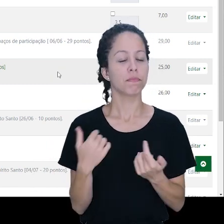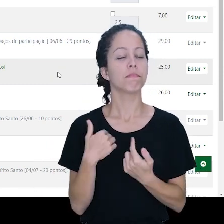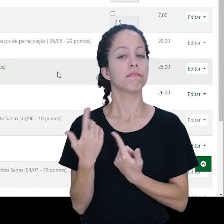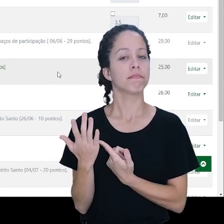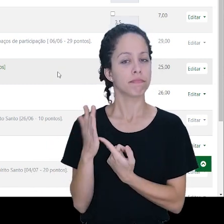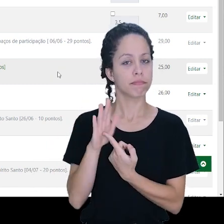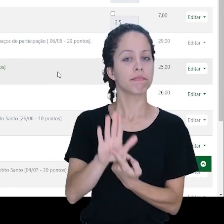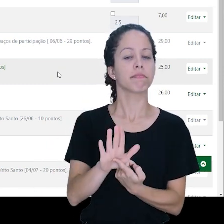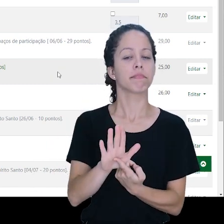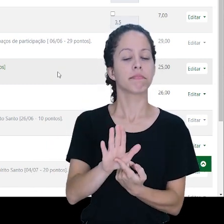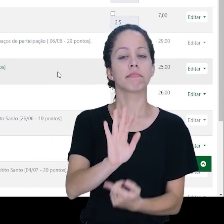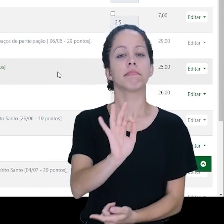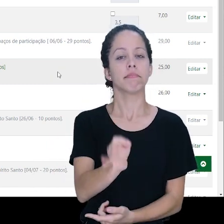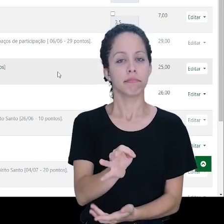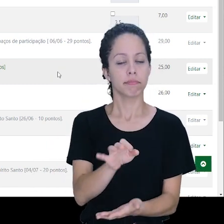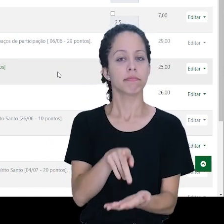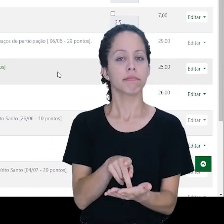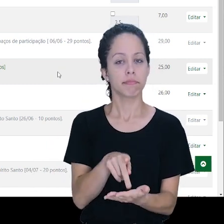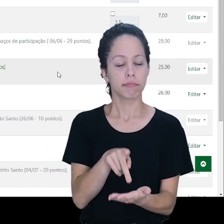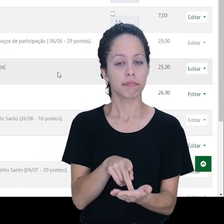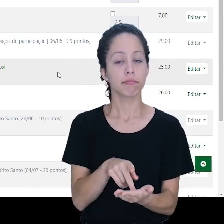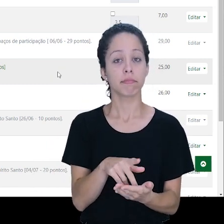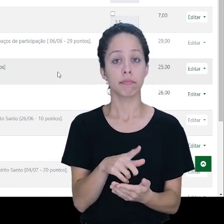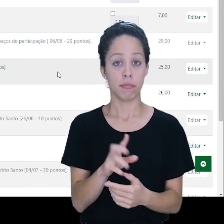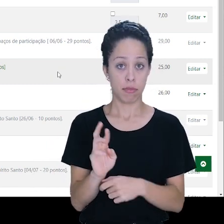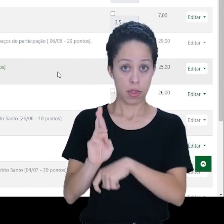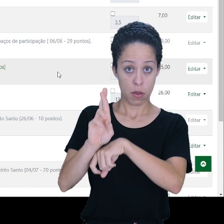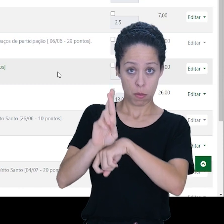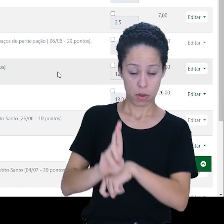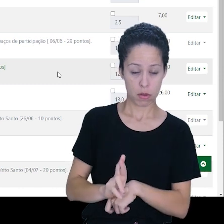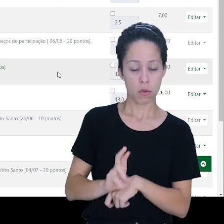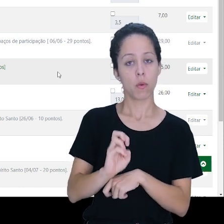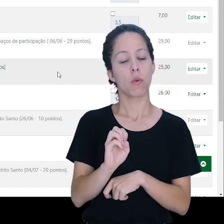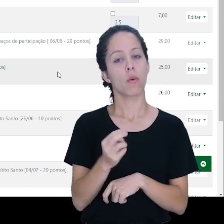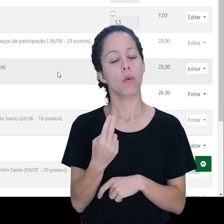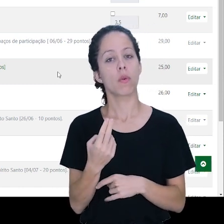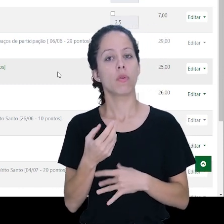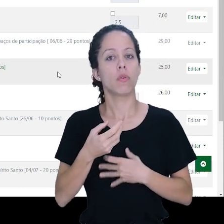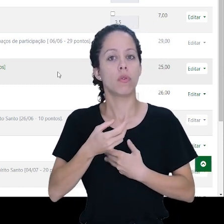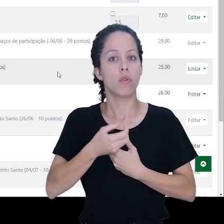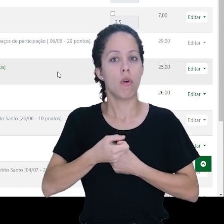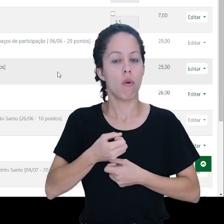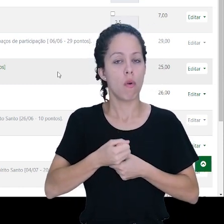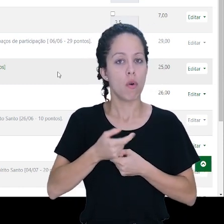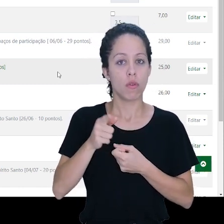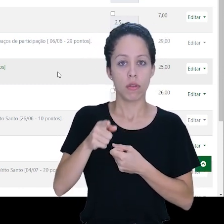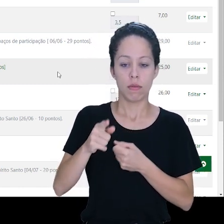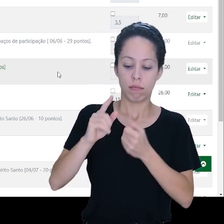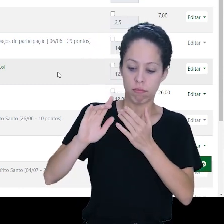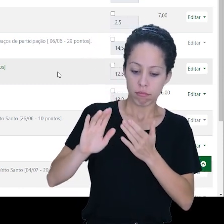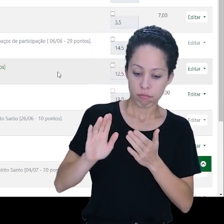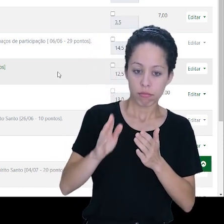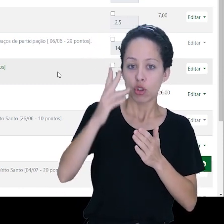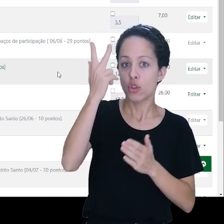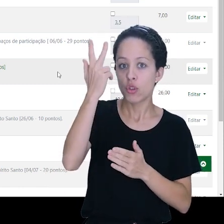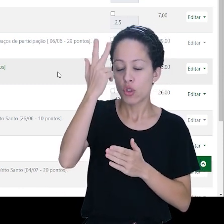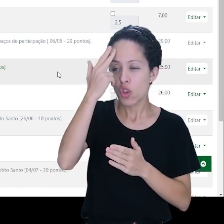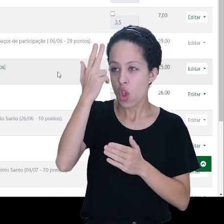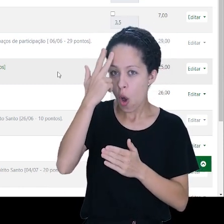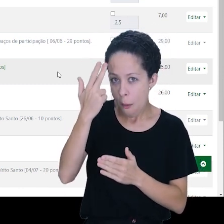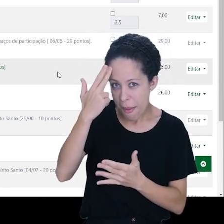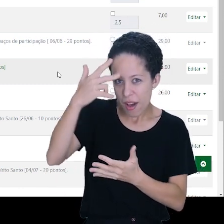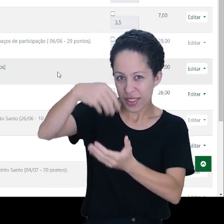disso para você a gente tem esse problema quando tem recuperação quando tem notas que não estão dentro do fluxo normal